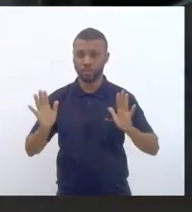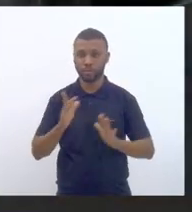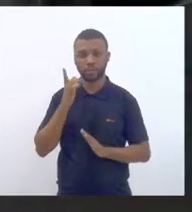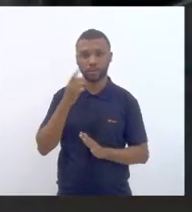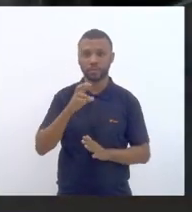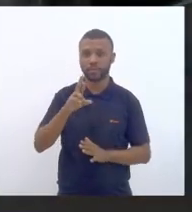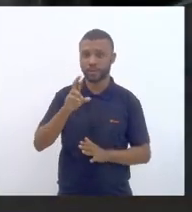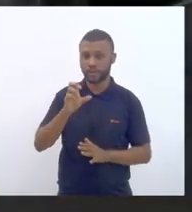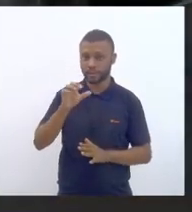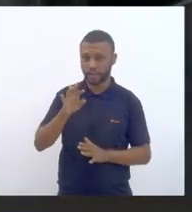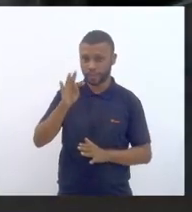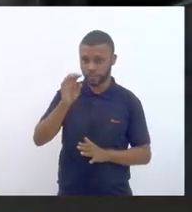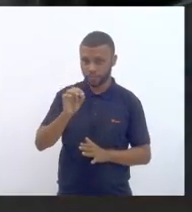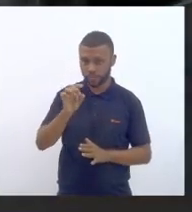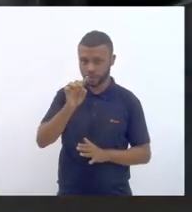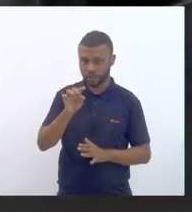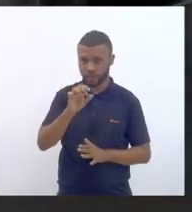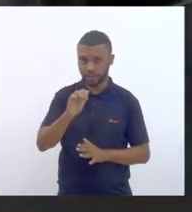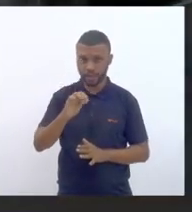Zaca.